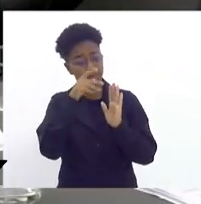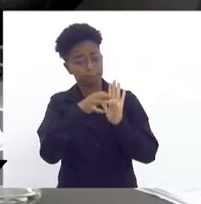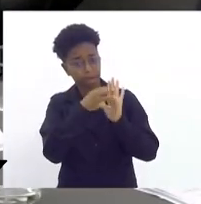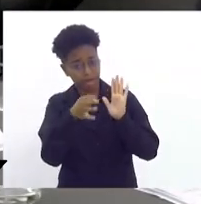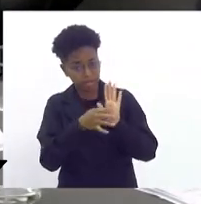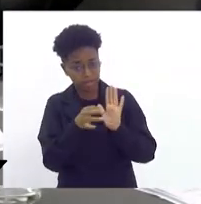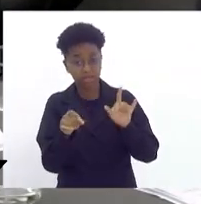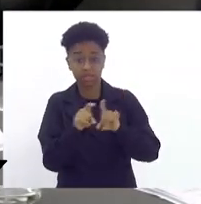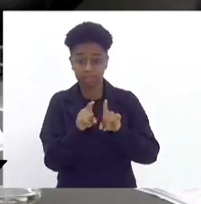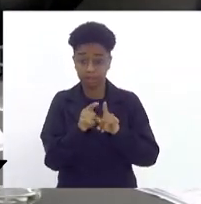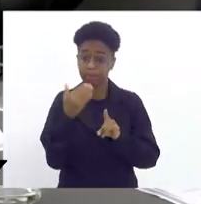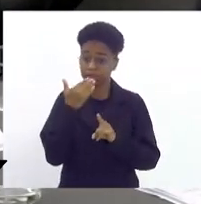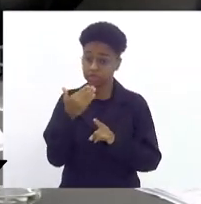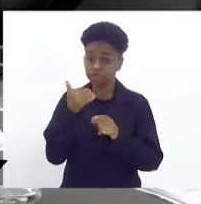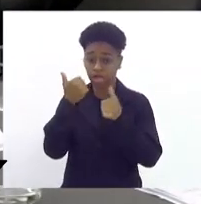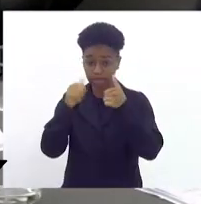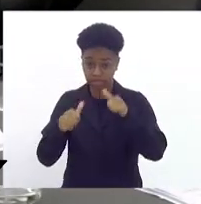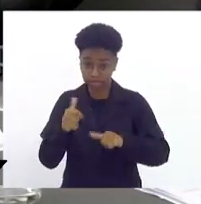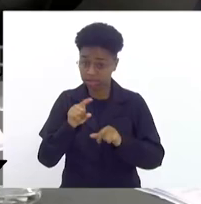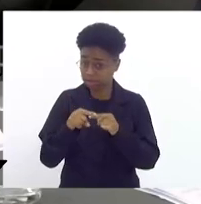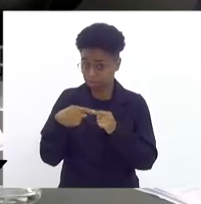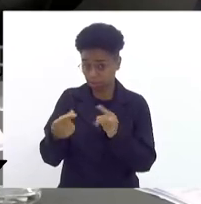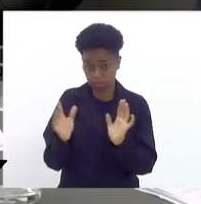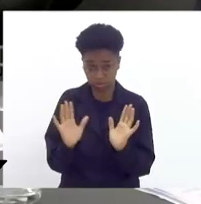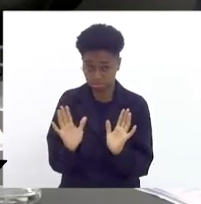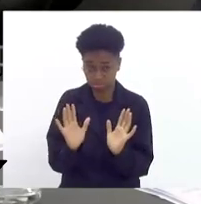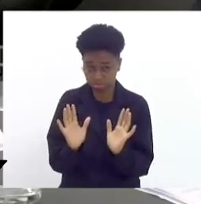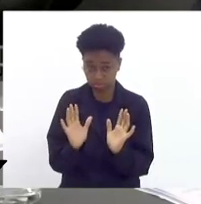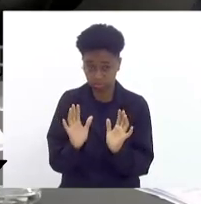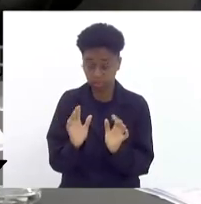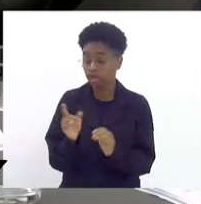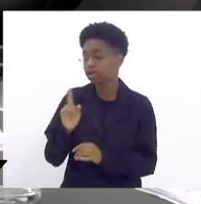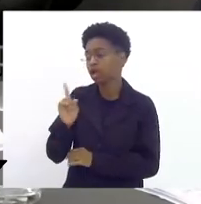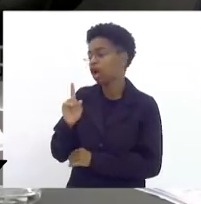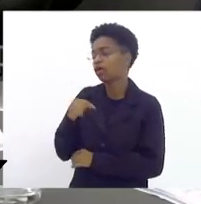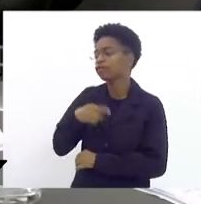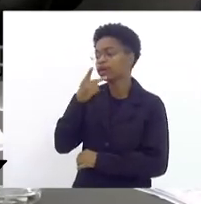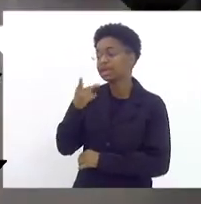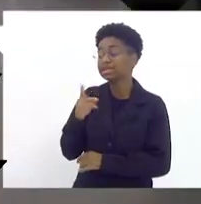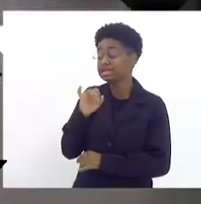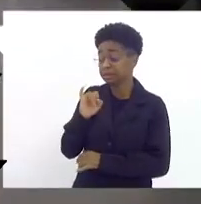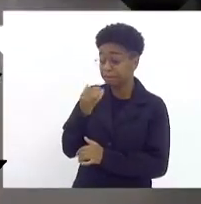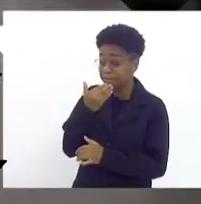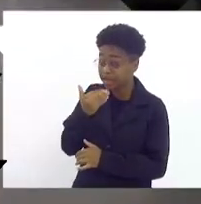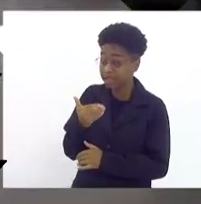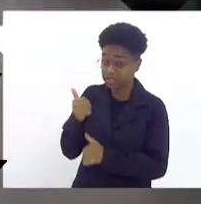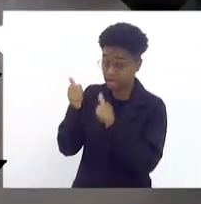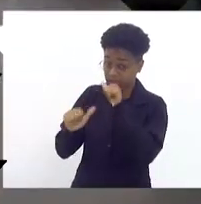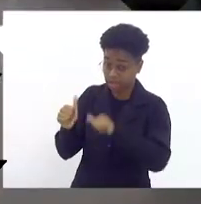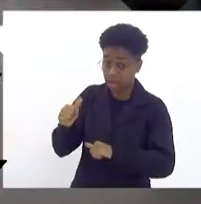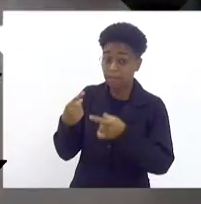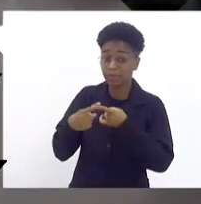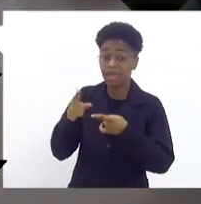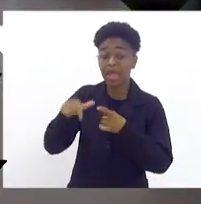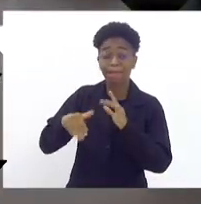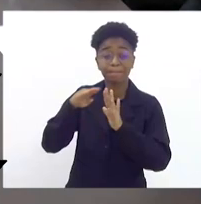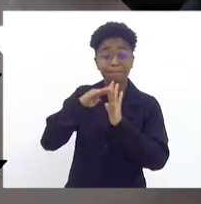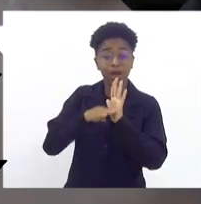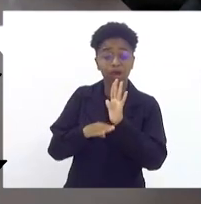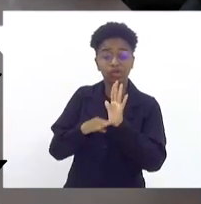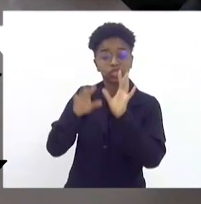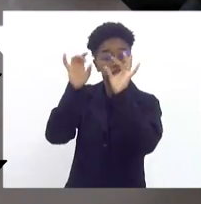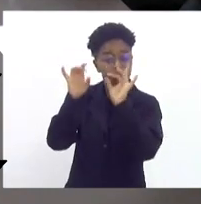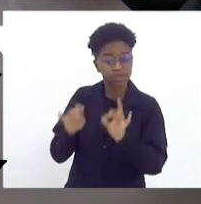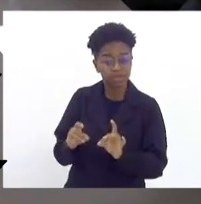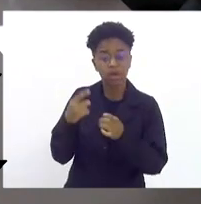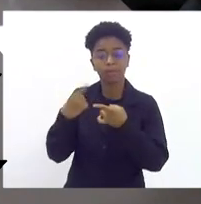pediria vistas. Não estou dizendo então, disso. Eu estou falando do próprio ato de pedir vistas. Essa é uma pauta extraordinária de projetos que saíram